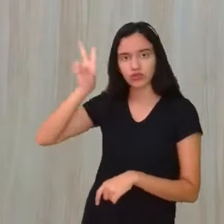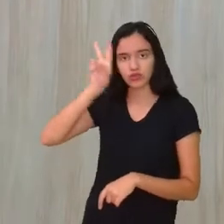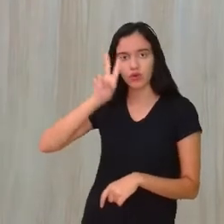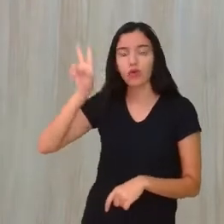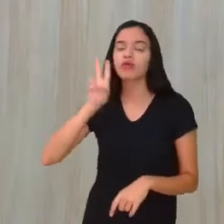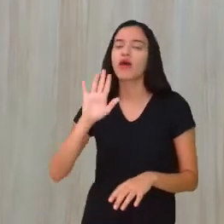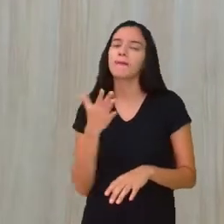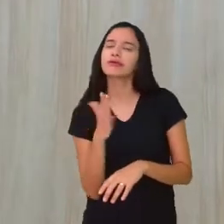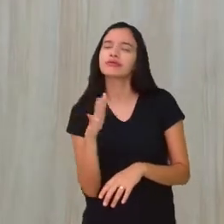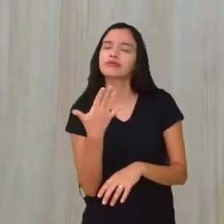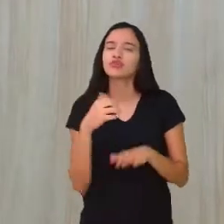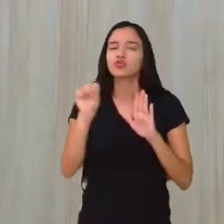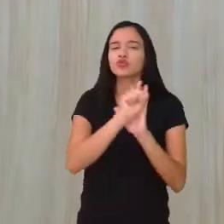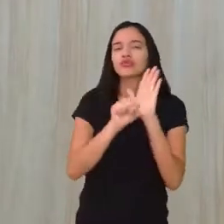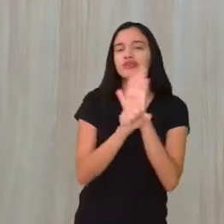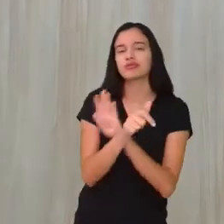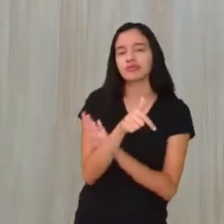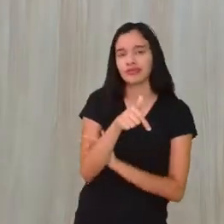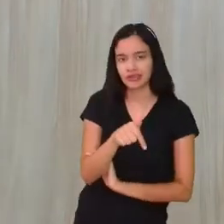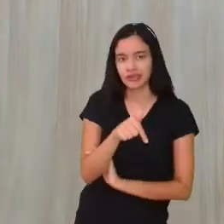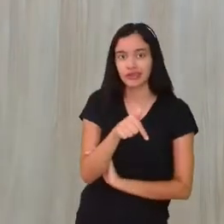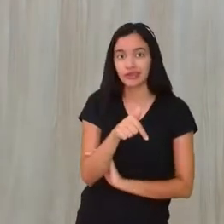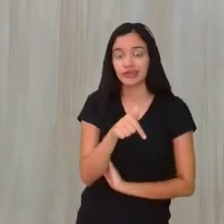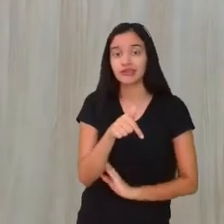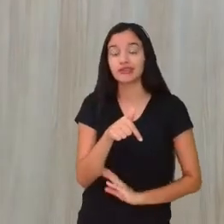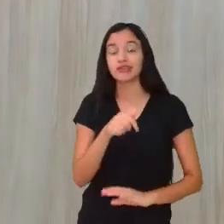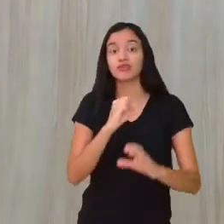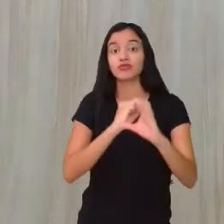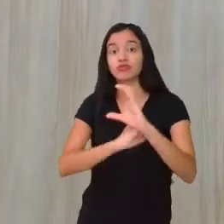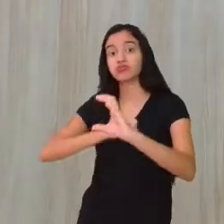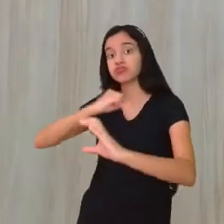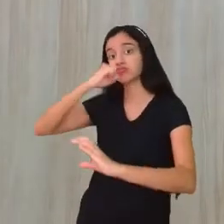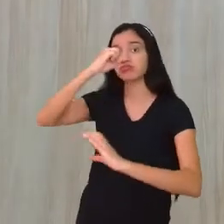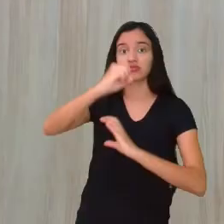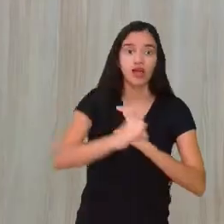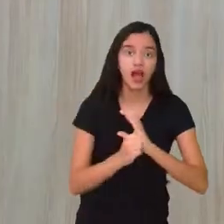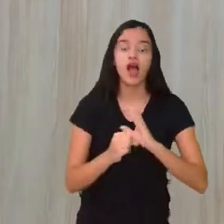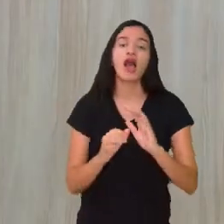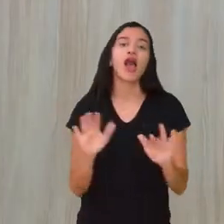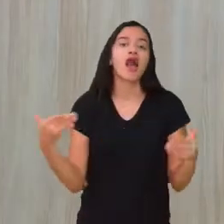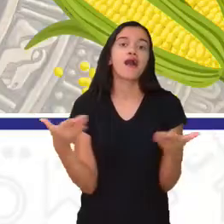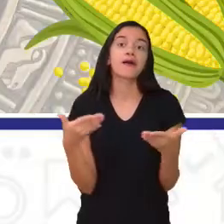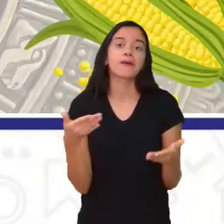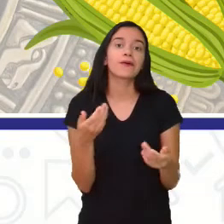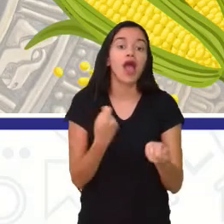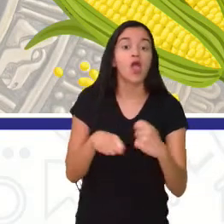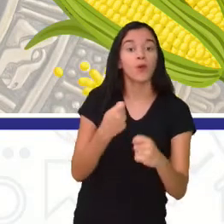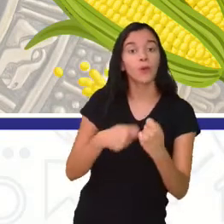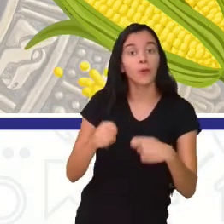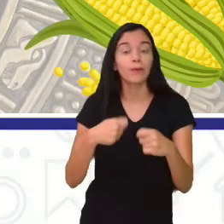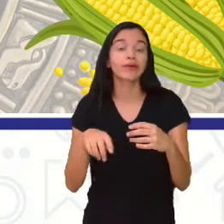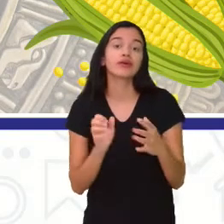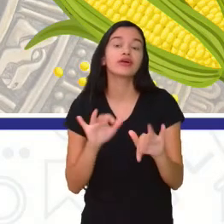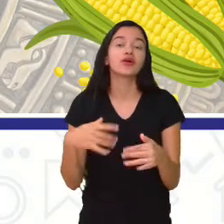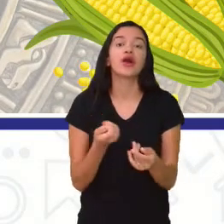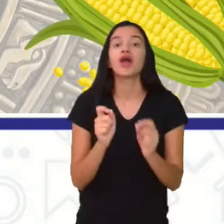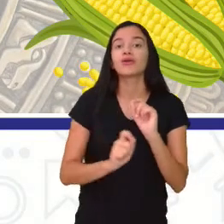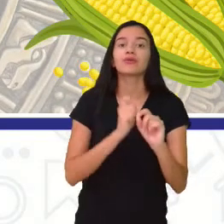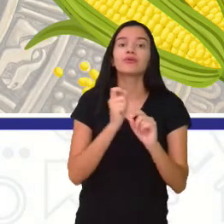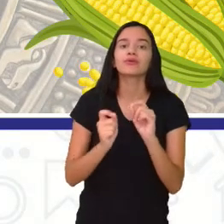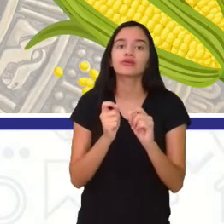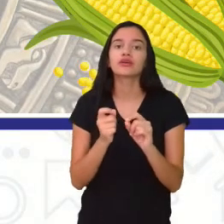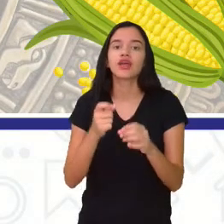né? A outra questão, entre os principais povos, né, a gente tem que apontar aí,